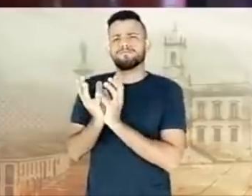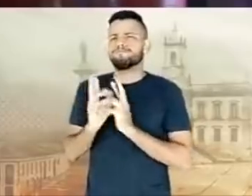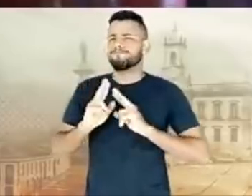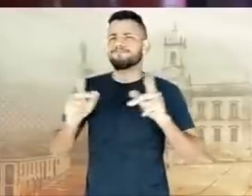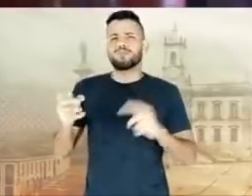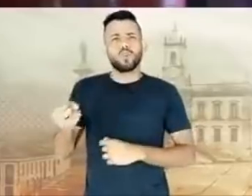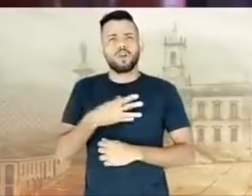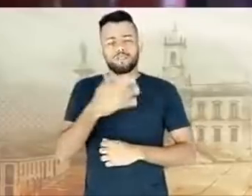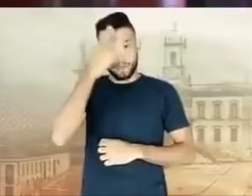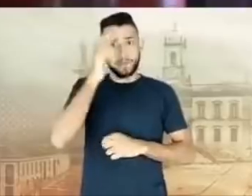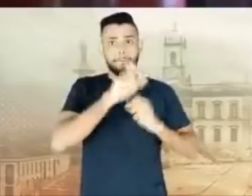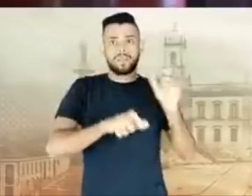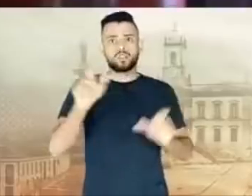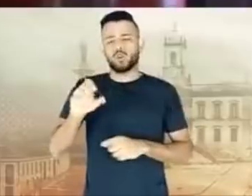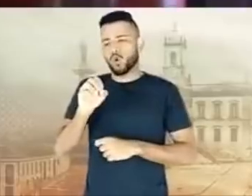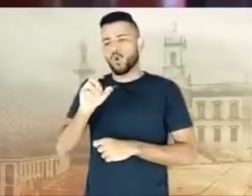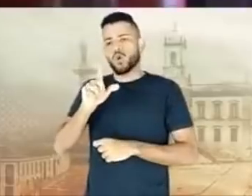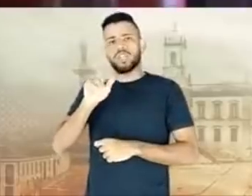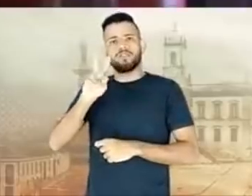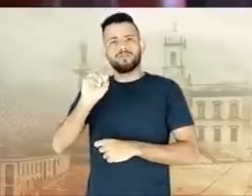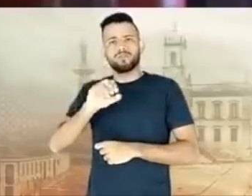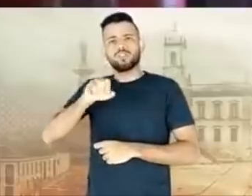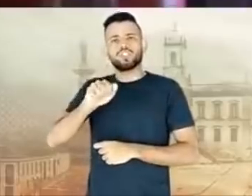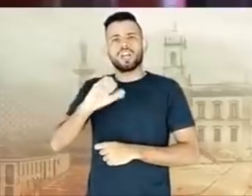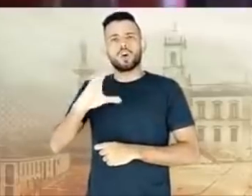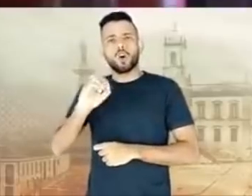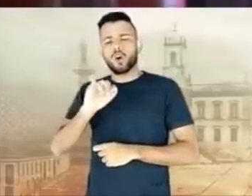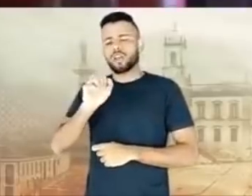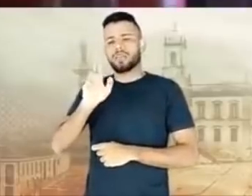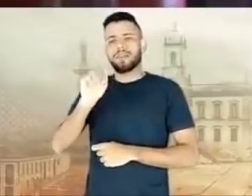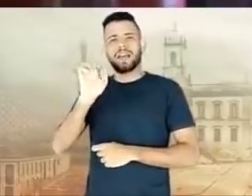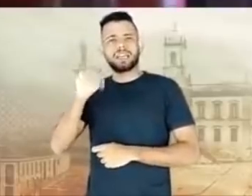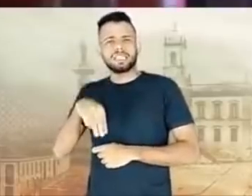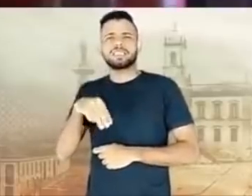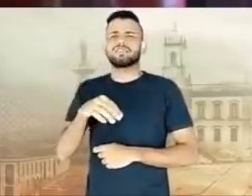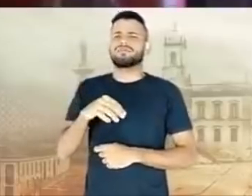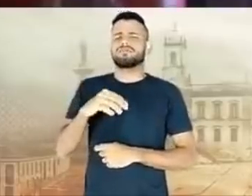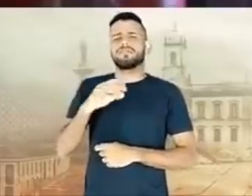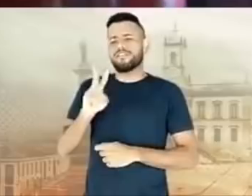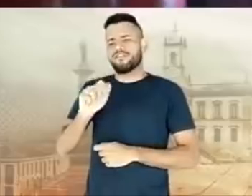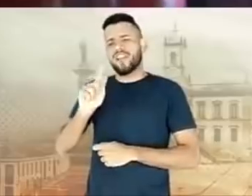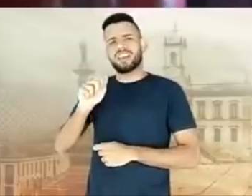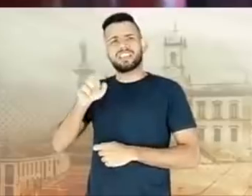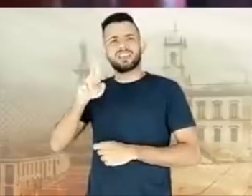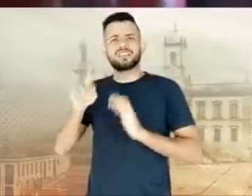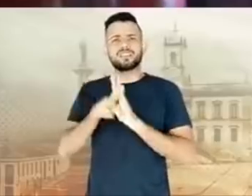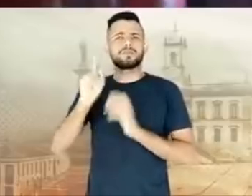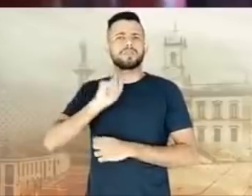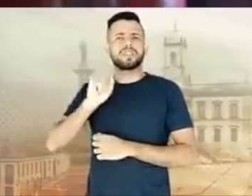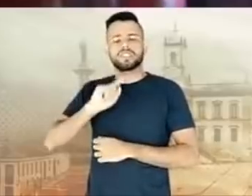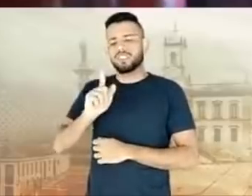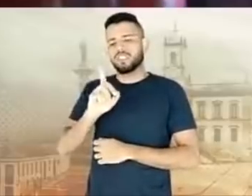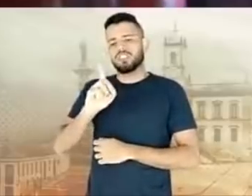Olívio Dutra, como Jacob Itá, como Ibrahim, como Enes Amorina, como Wagner Benevides de Minas Gerais, como Djalma de Souza